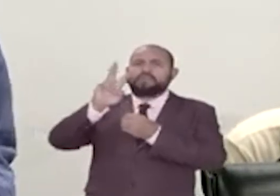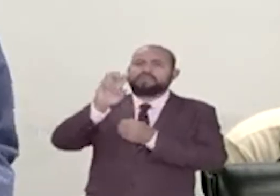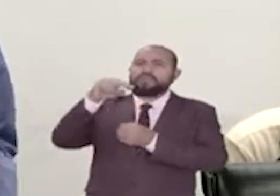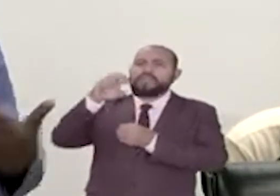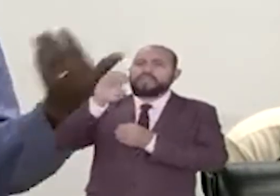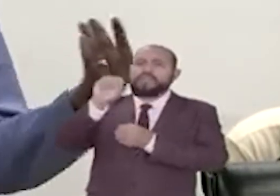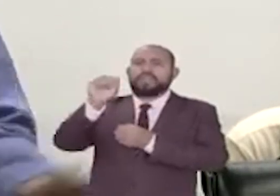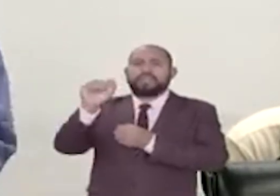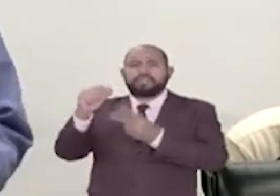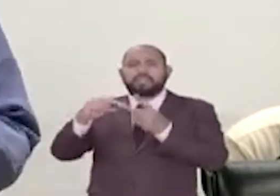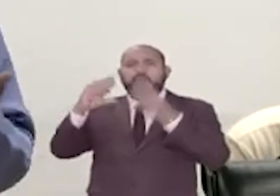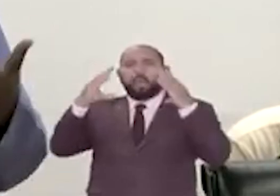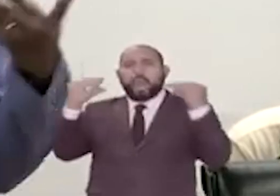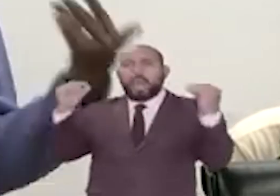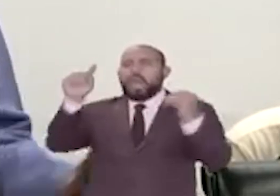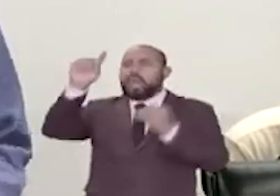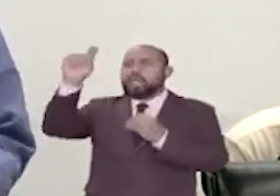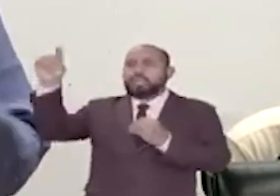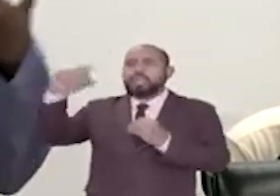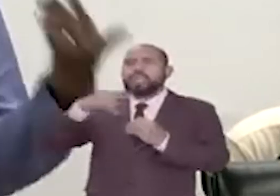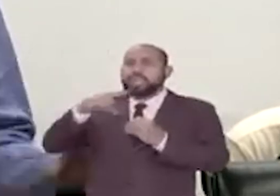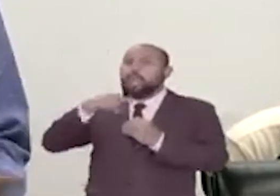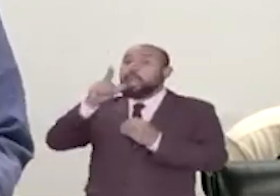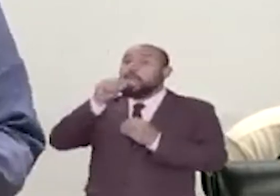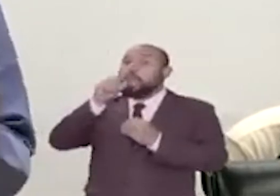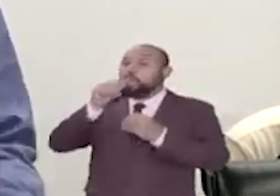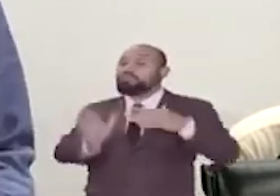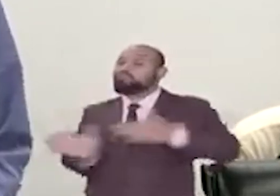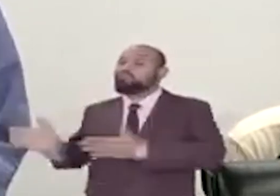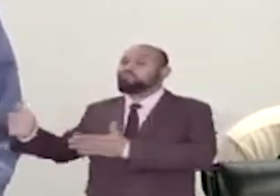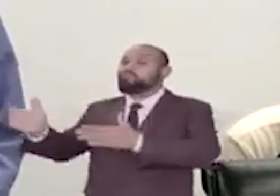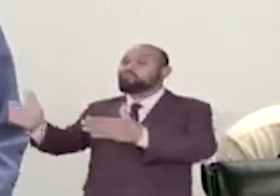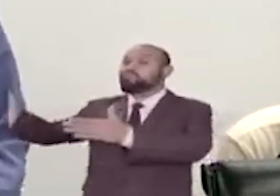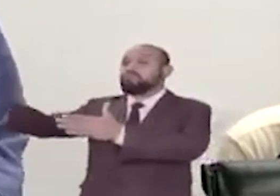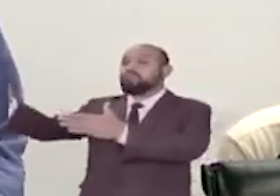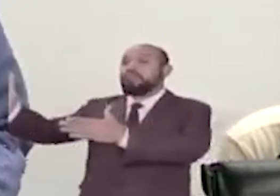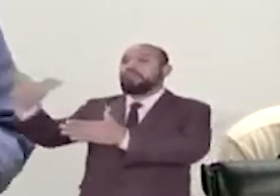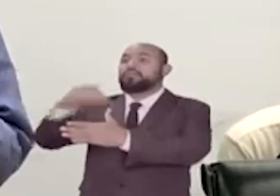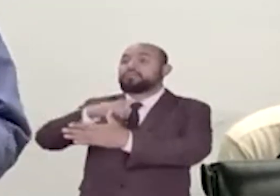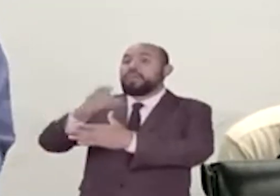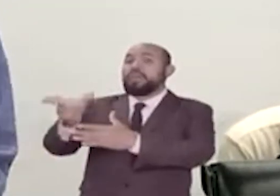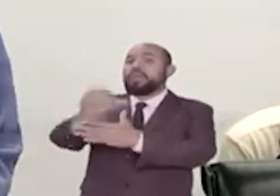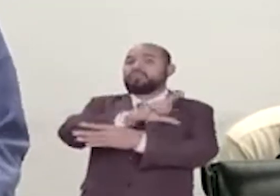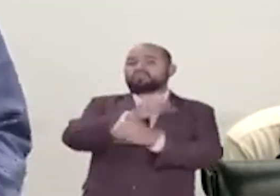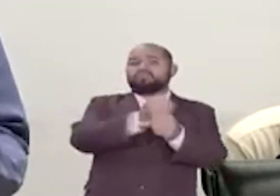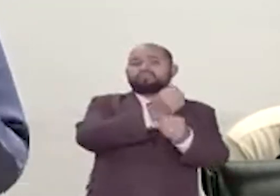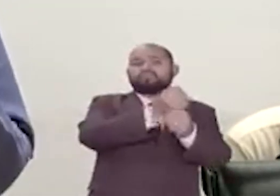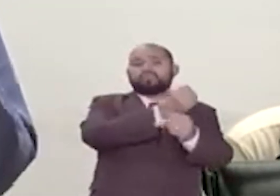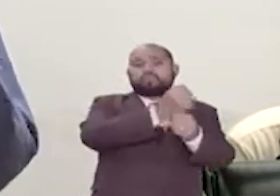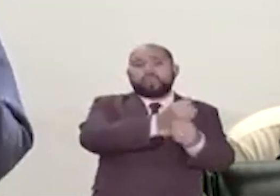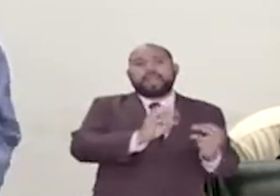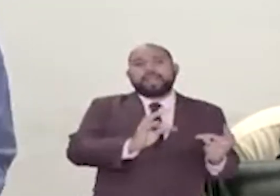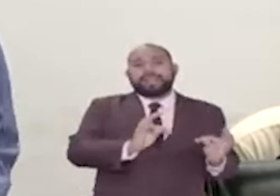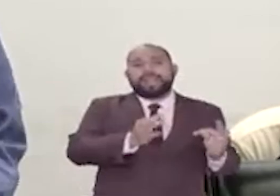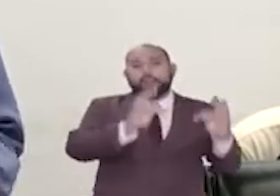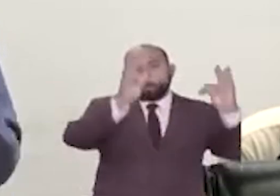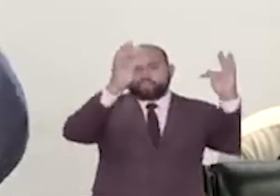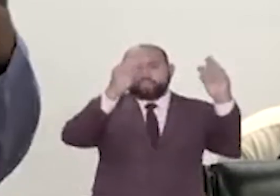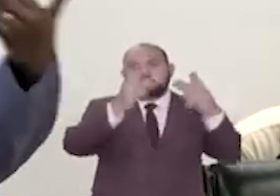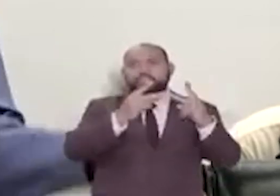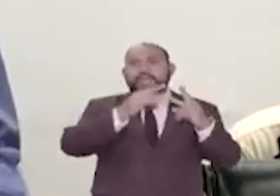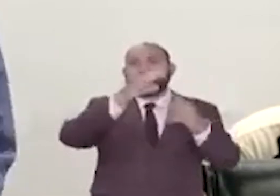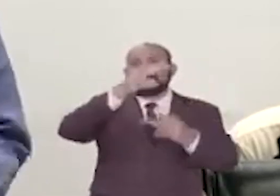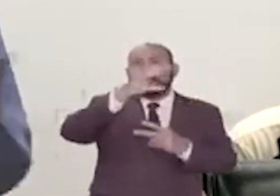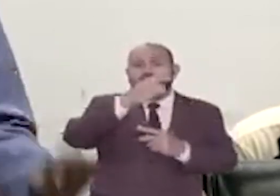cidades na Holanda, que são totalmente atravessadas por rio e por córregos, como essas pessoas sobrevivem, né? É com tecnologia, é com ciência, é